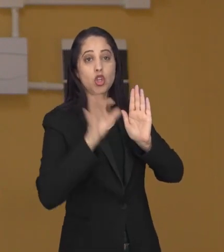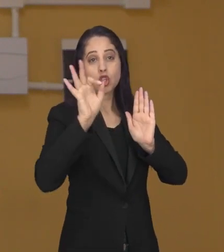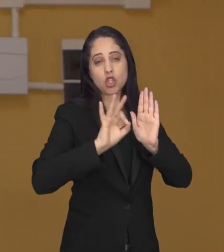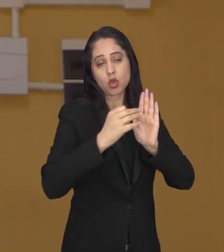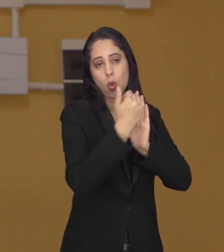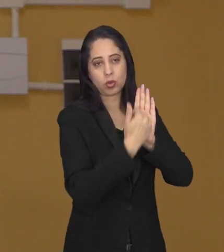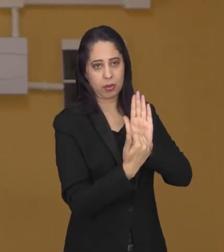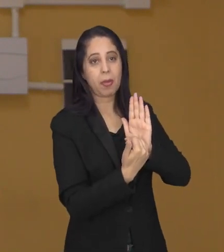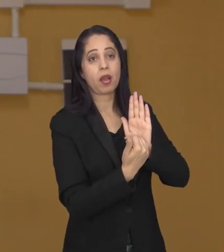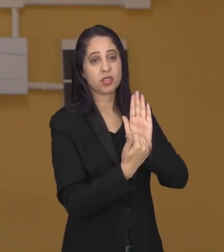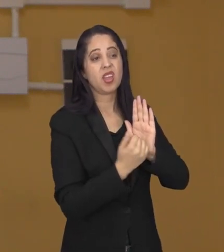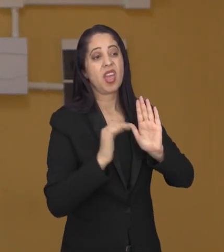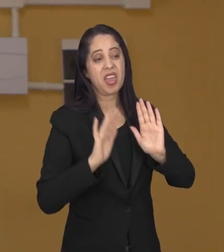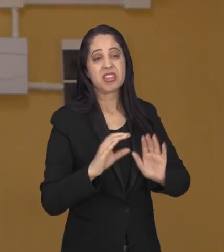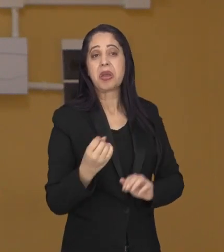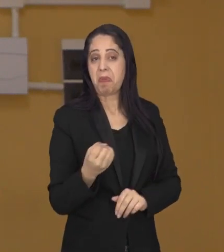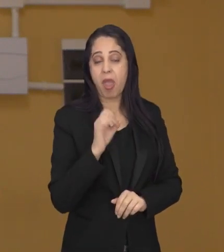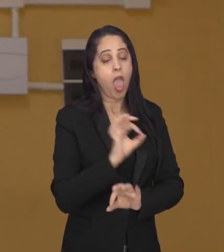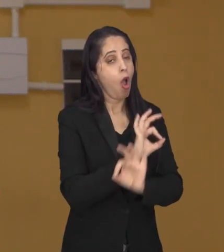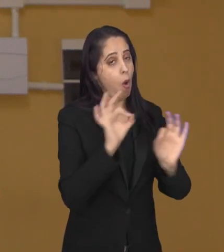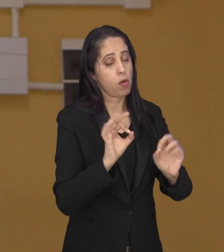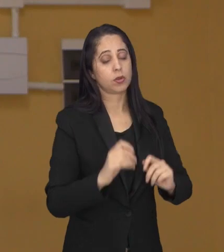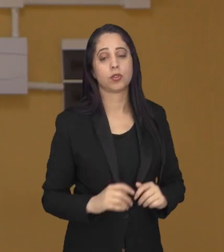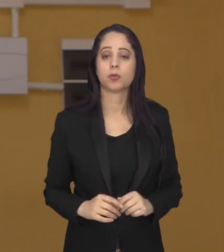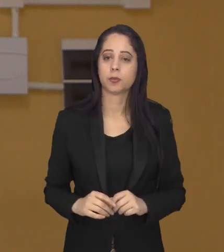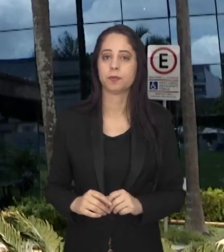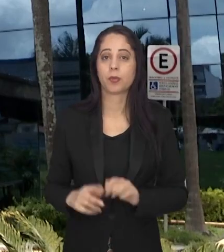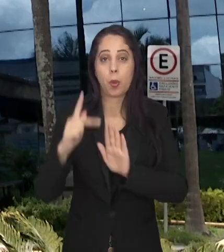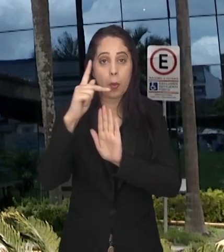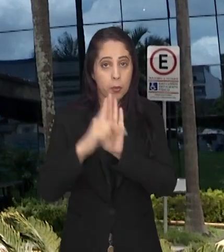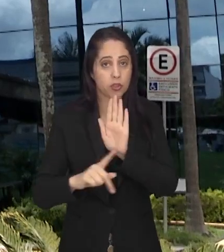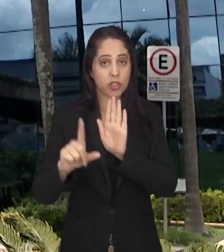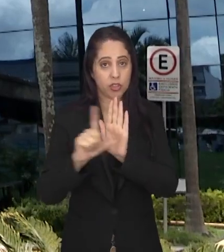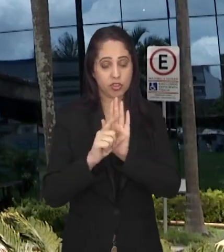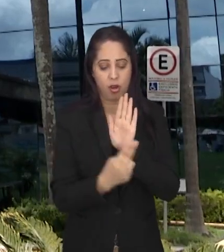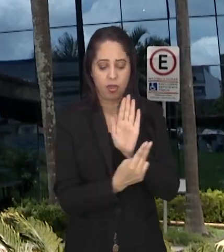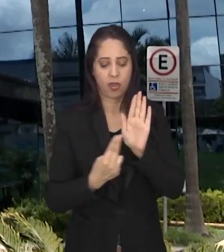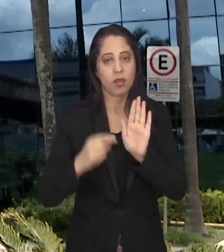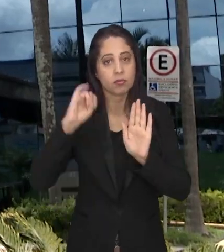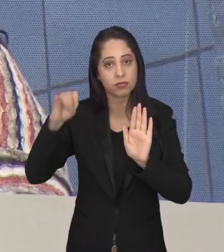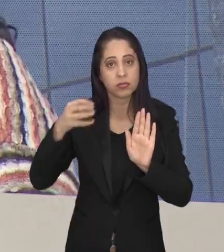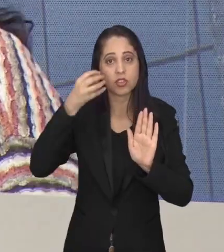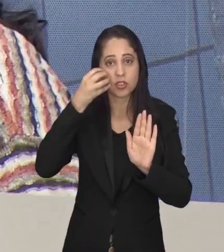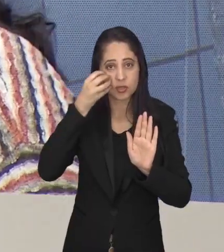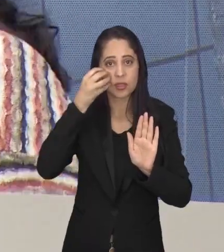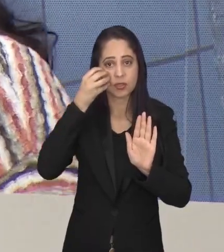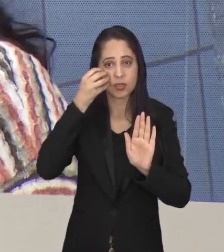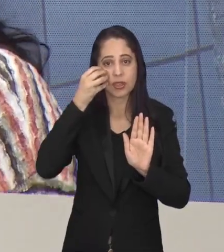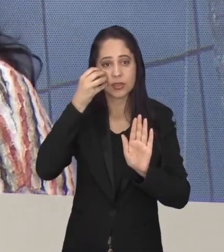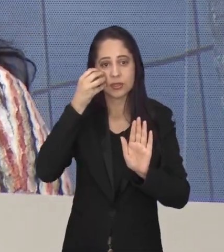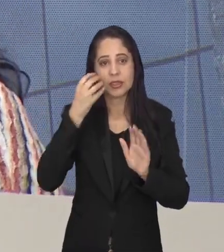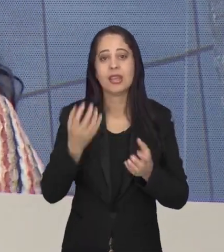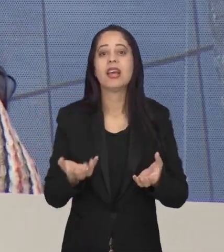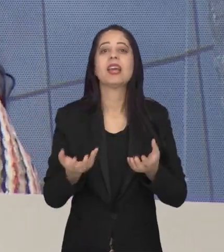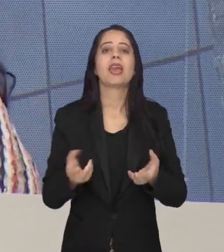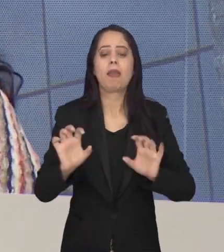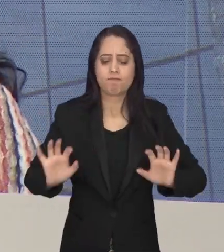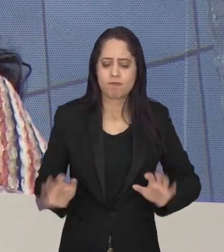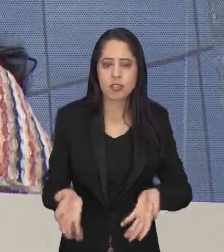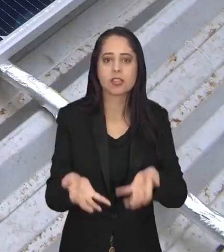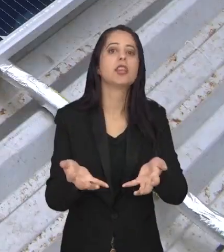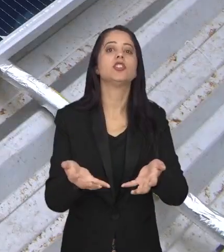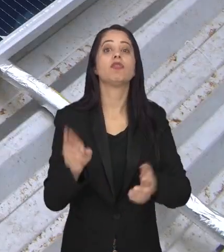aumentado junto com a demanda, e por conta disso os preços têm ficado cada vez melhores, cada vez mais acessíveis. O excedente de energia que o